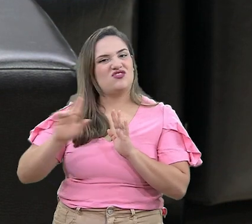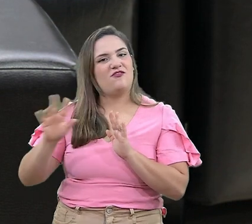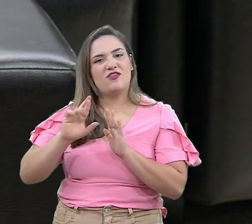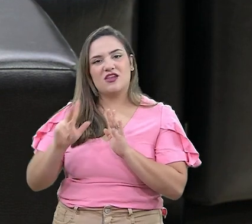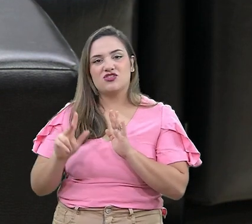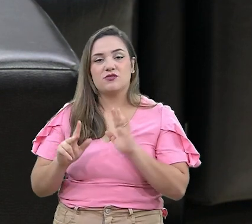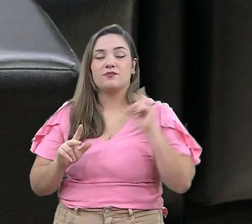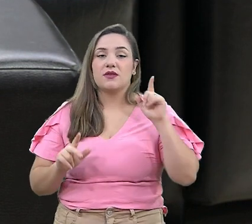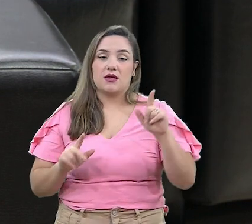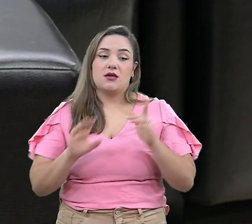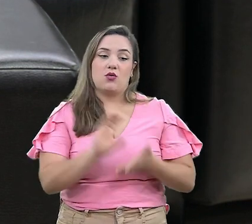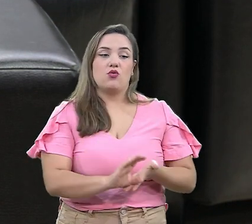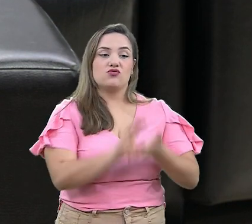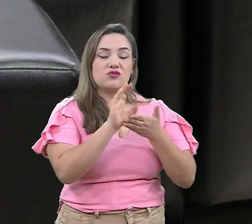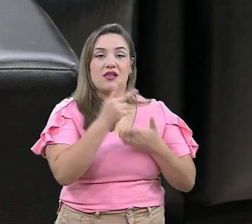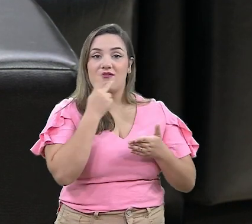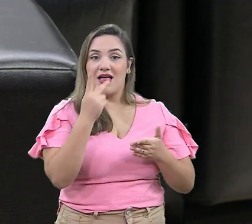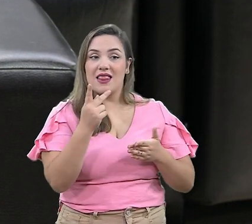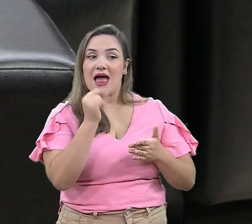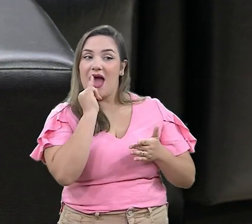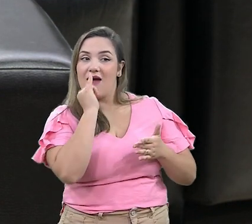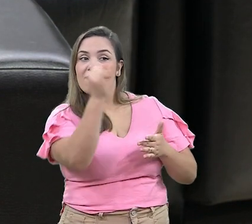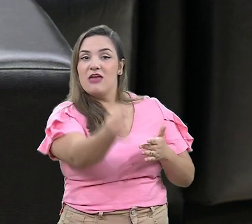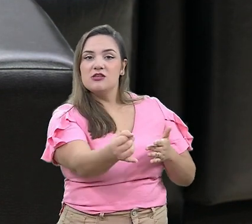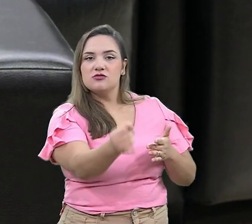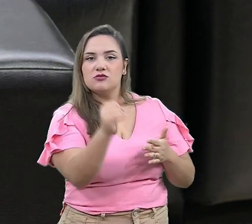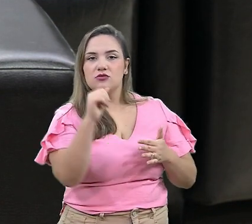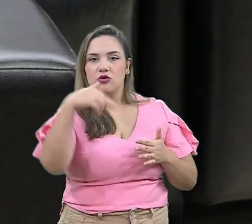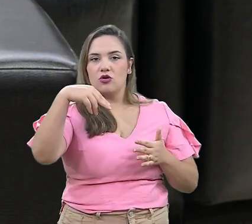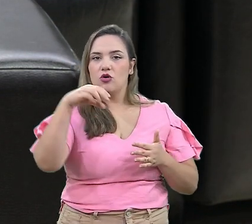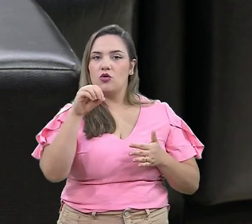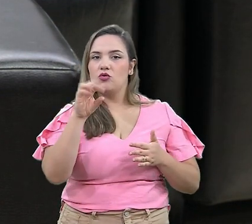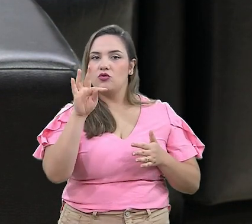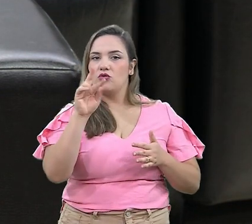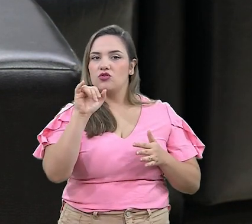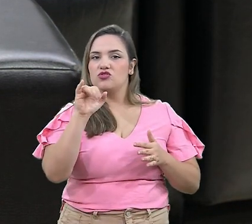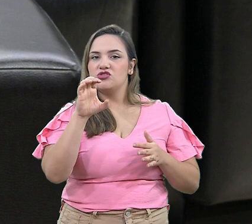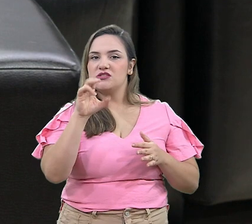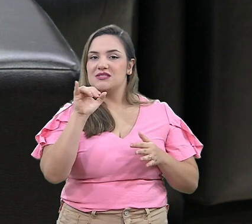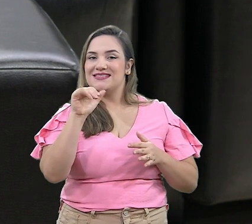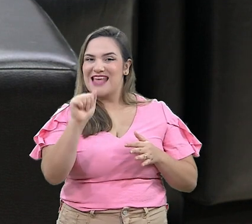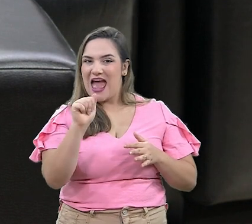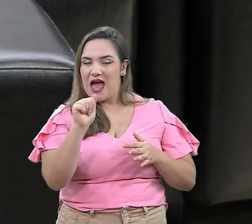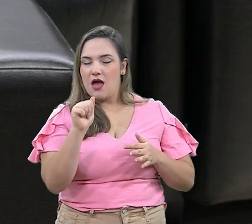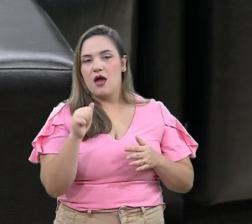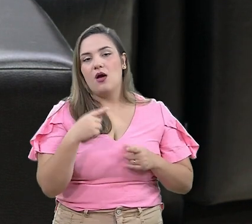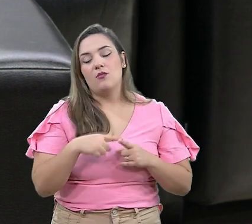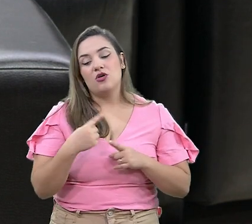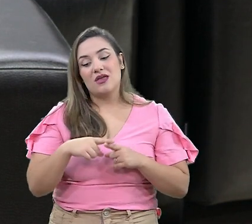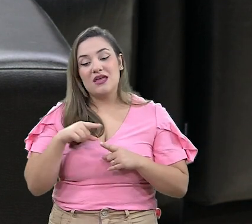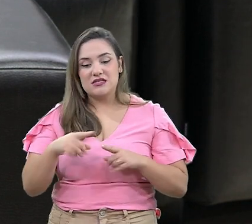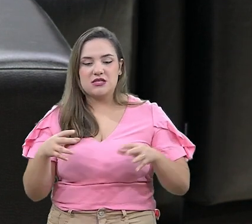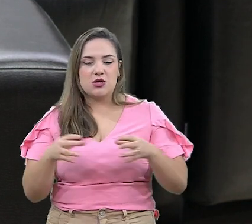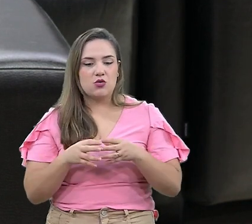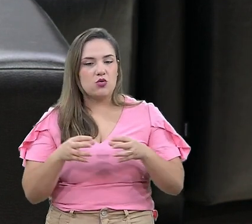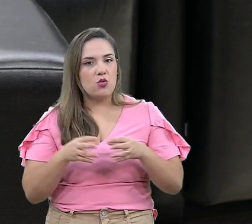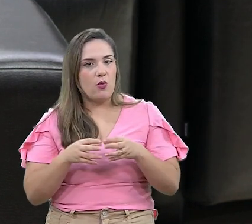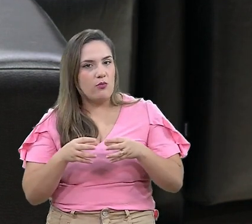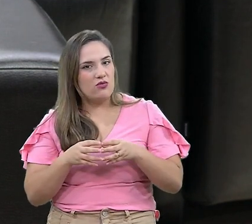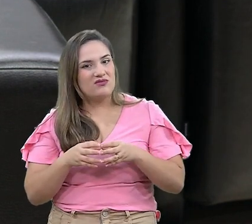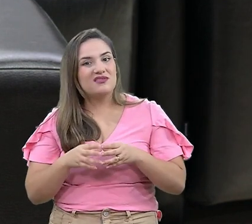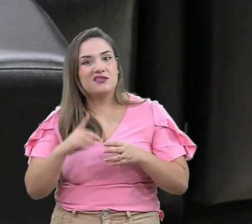resolução do CNJ, ela coloca como notícias. Por que isso? Porque a comissão, ela não